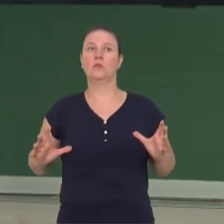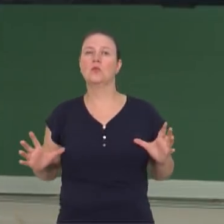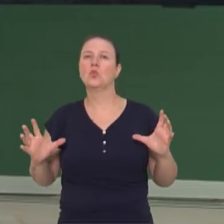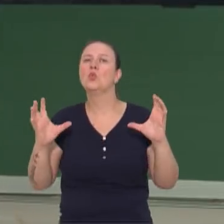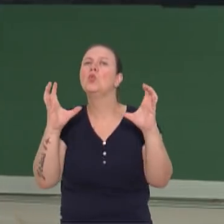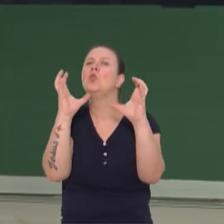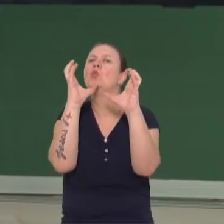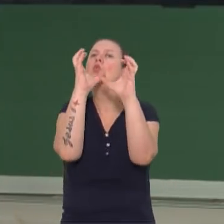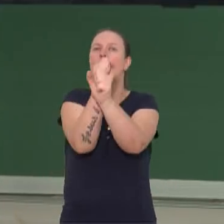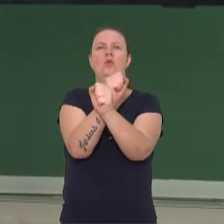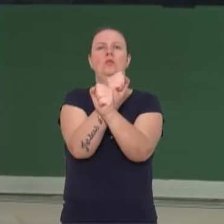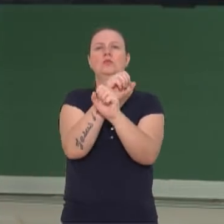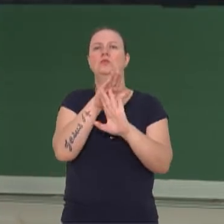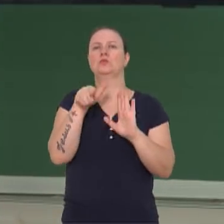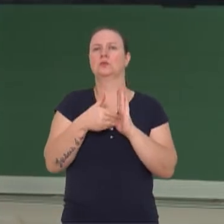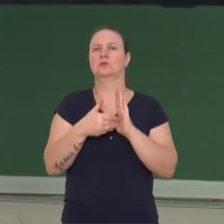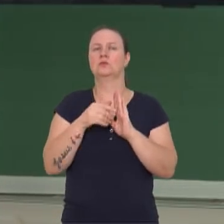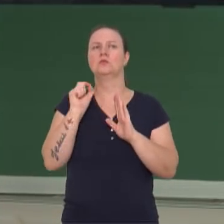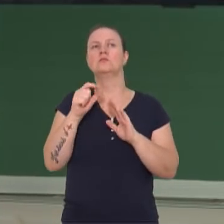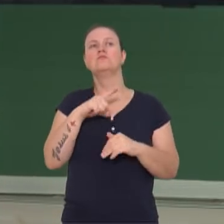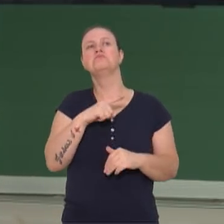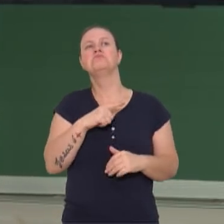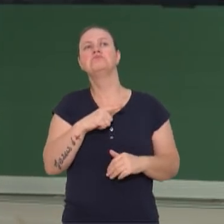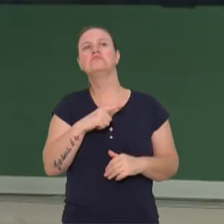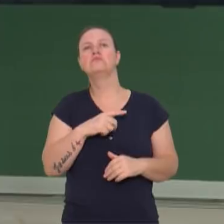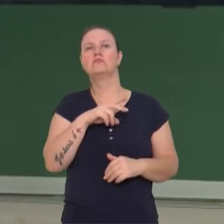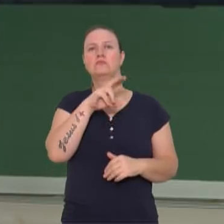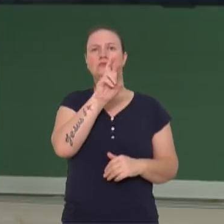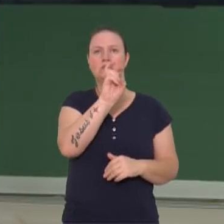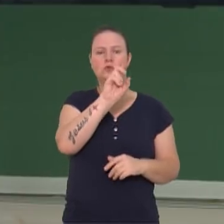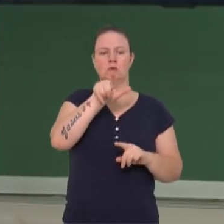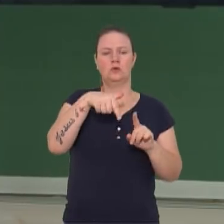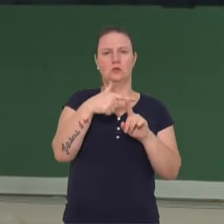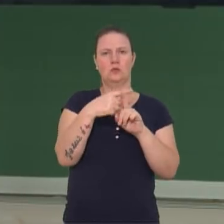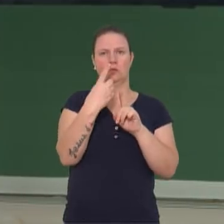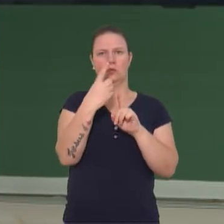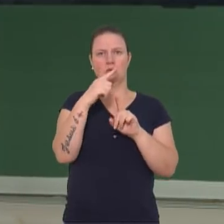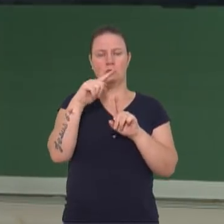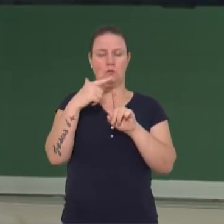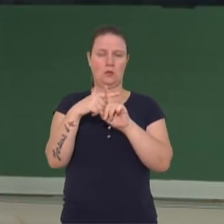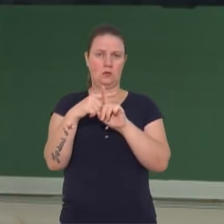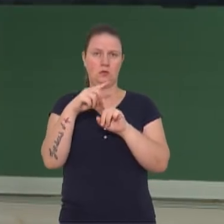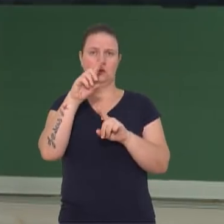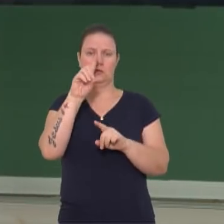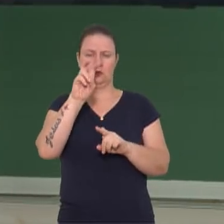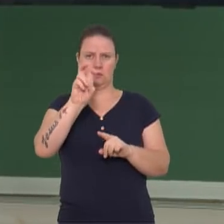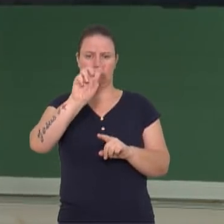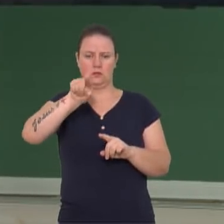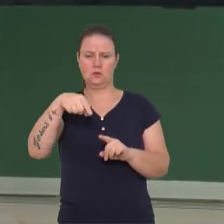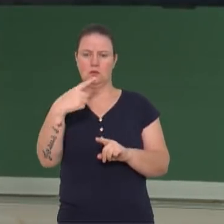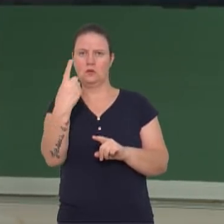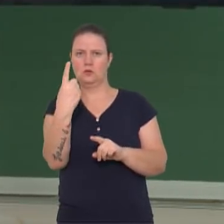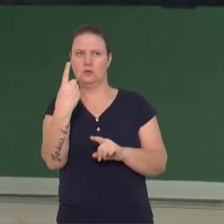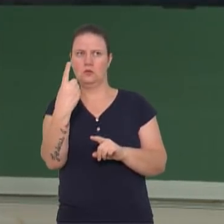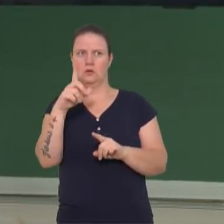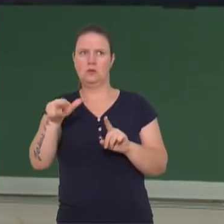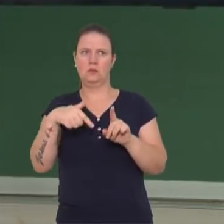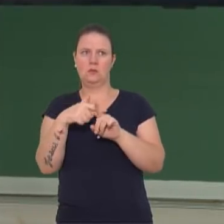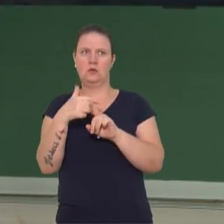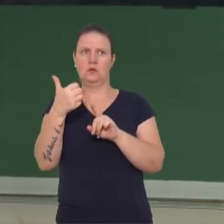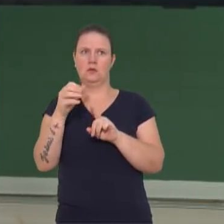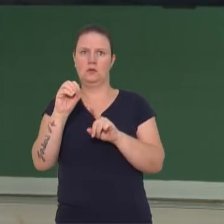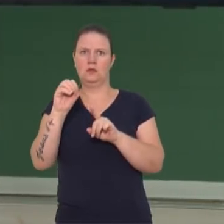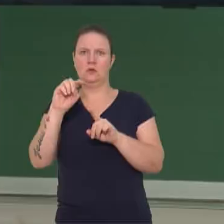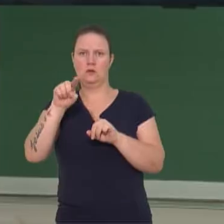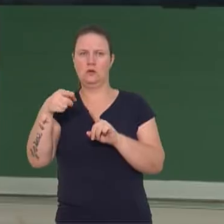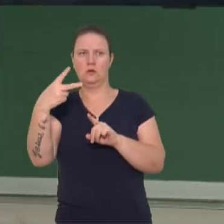Somando todo mundo, eu vou ter o quê? 5,1 mais 5,1, 10,2.